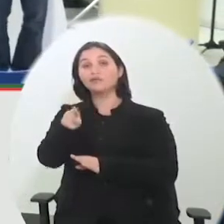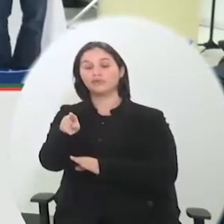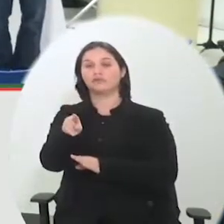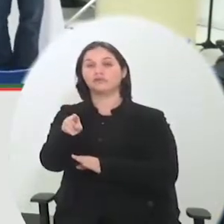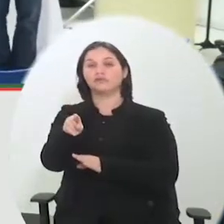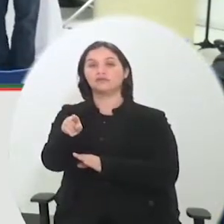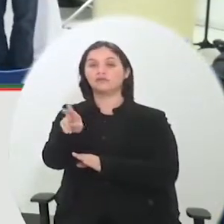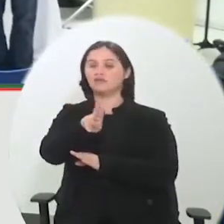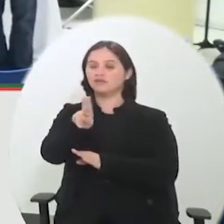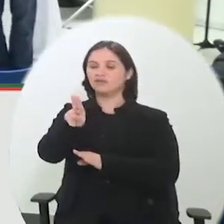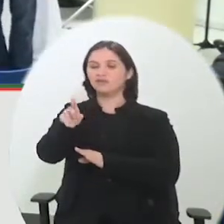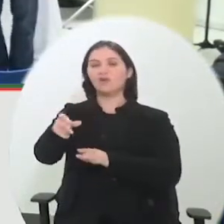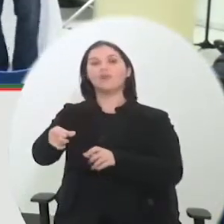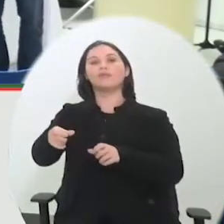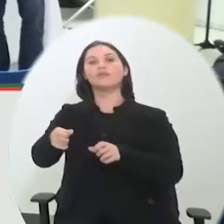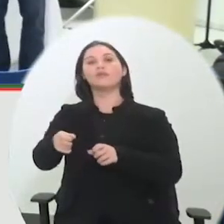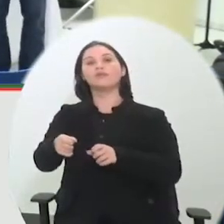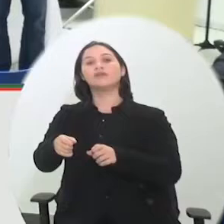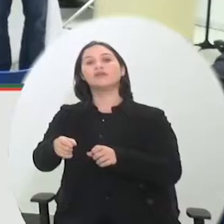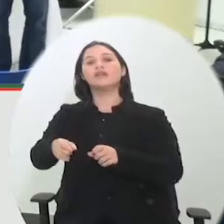da Prefeitura de Criciúma.